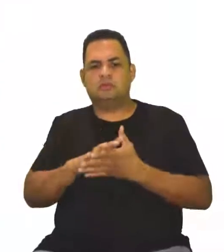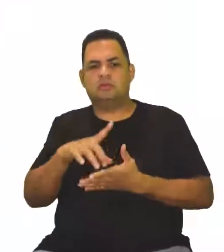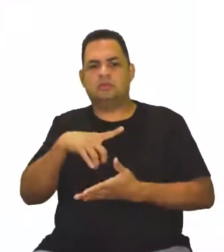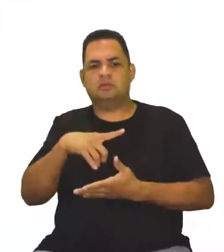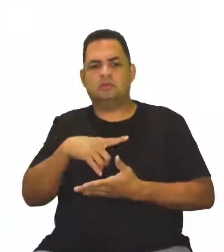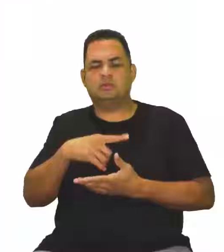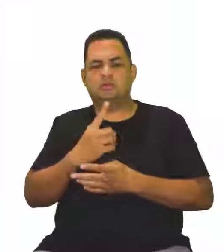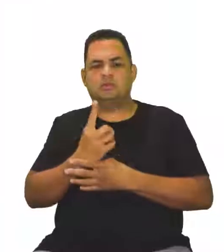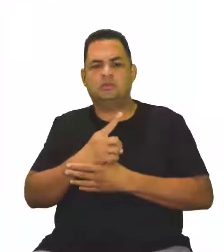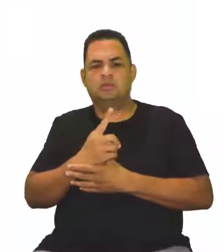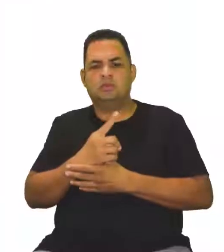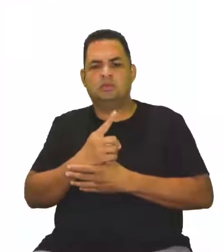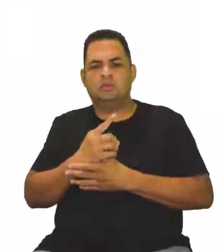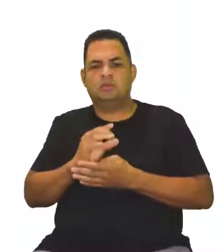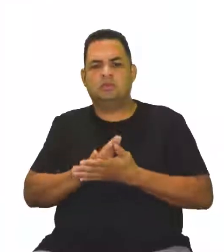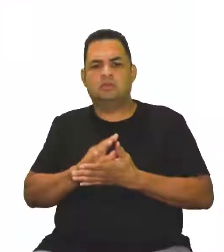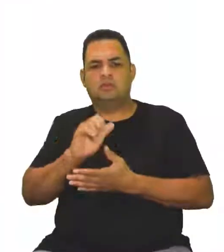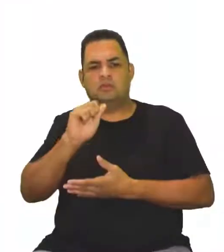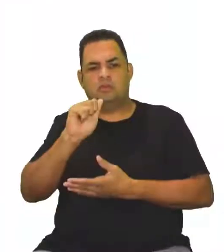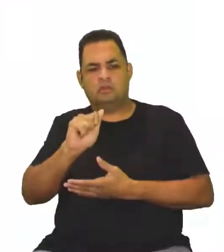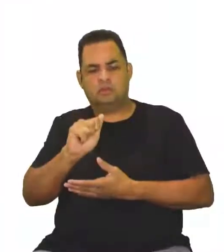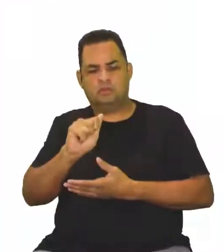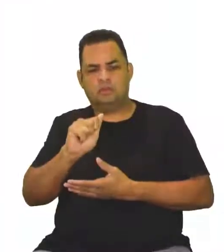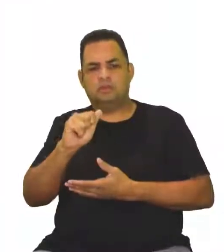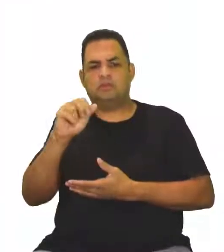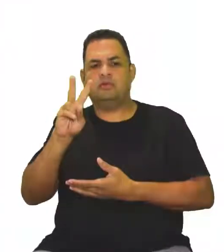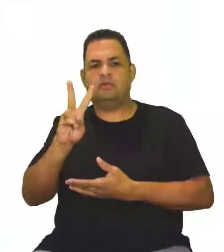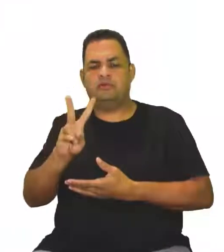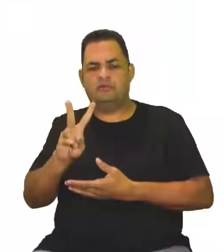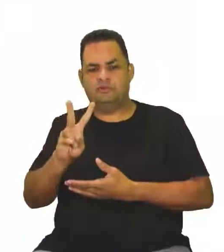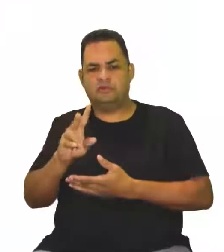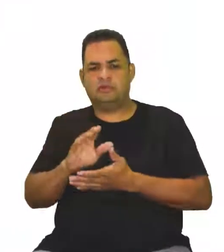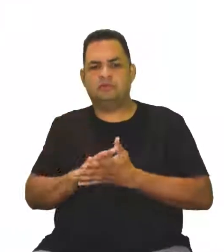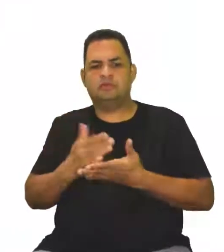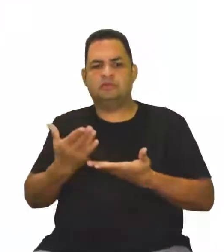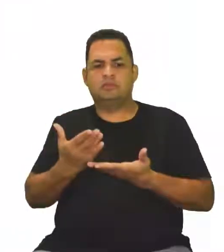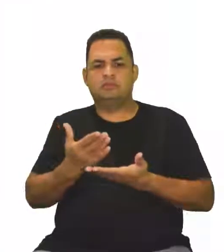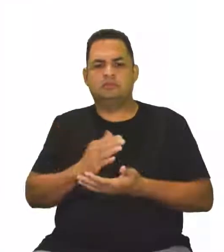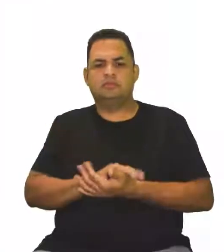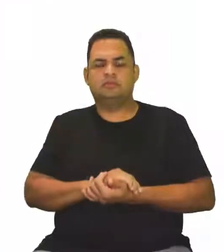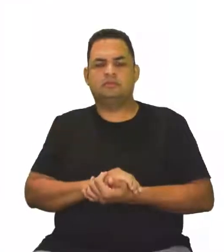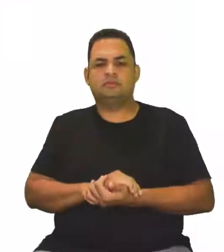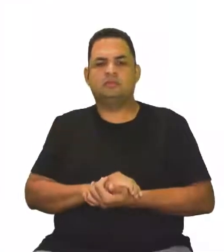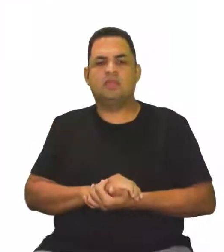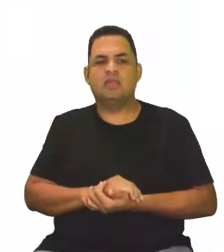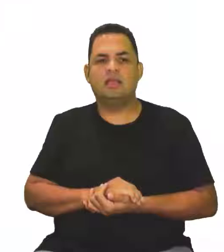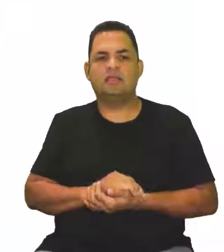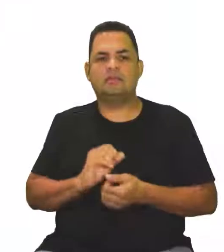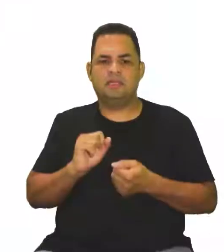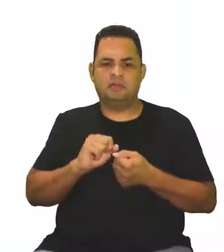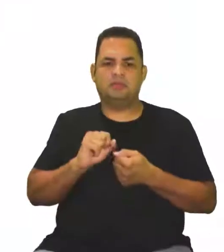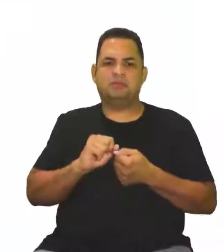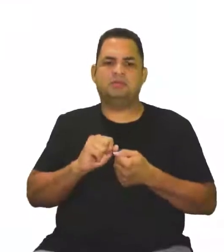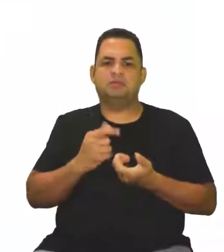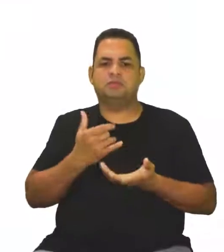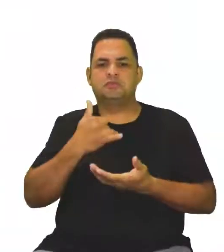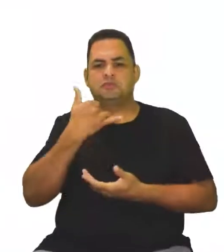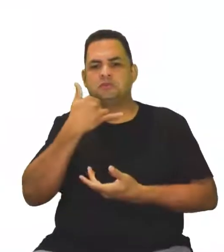seu funcionamento como amperímetro ou voltímetro. Mas isso daqui é muito do pessoal que faz eletrônica,